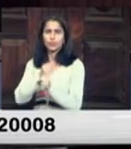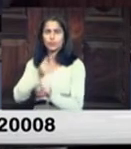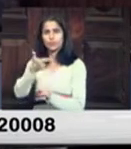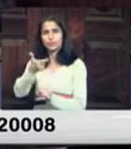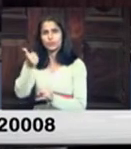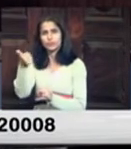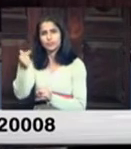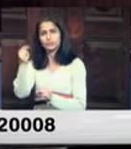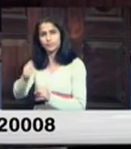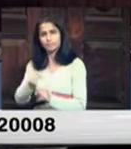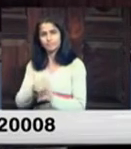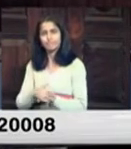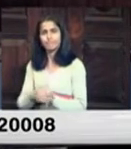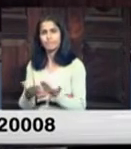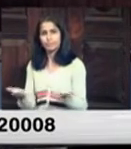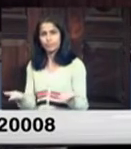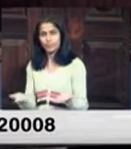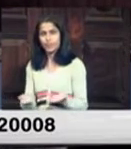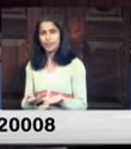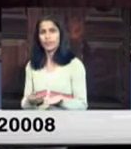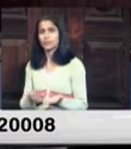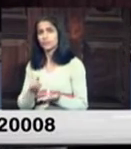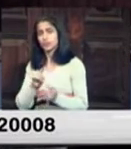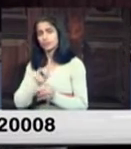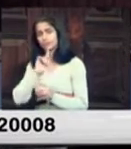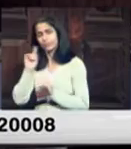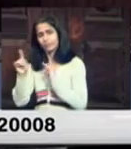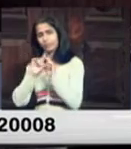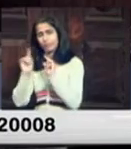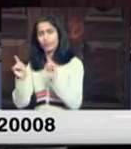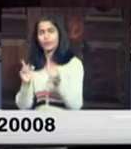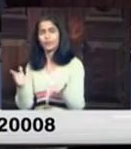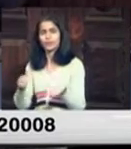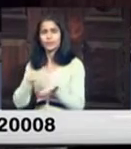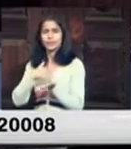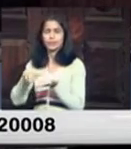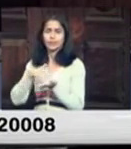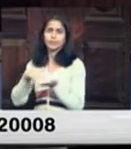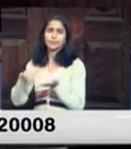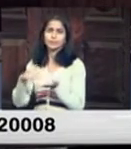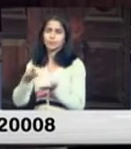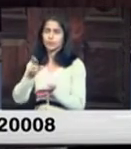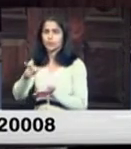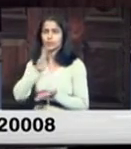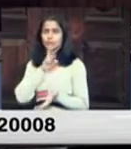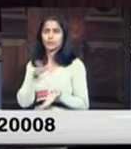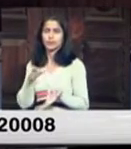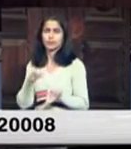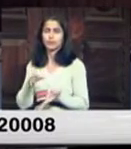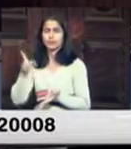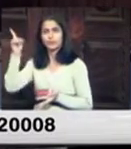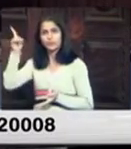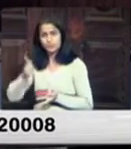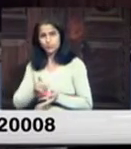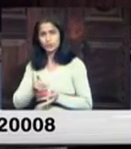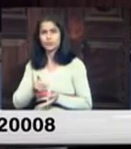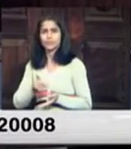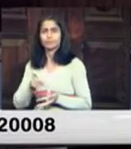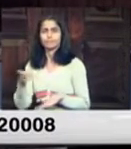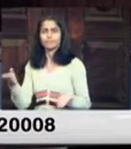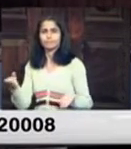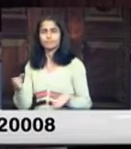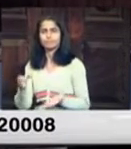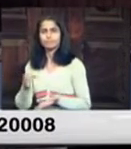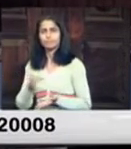Diante desse argumento, diante dessa crítica, a Secretaria de Educação responde que as direções regionais, as antigas